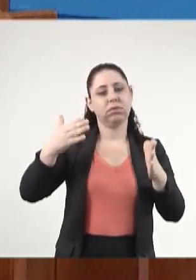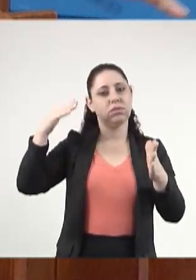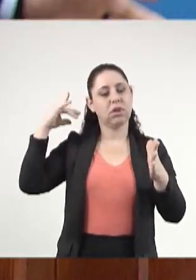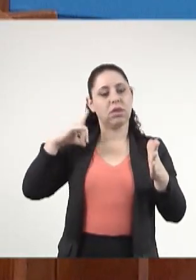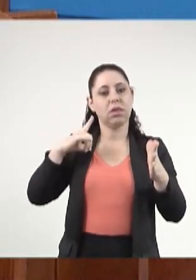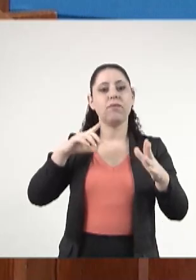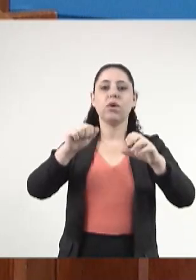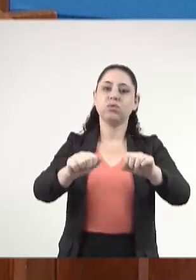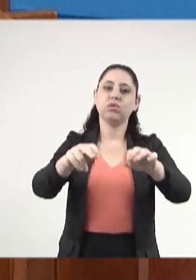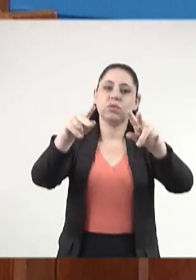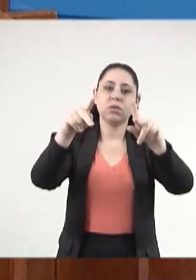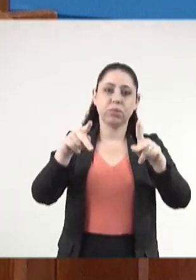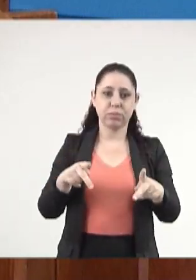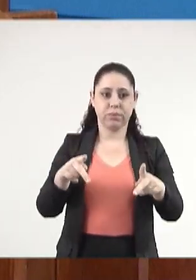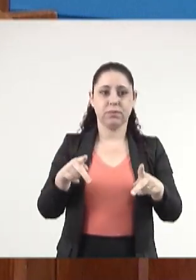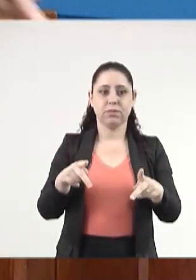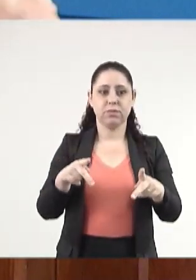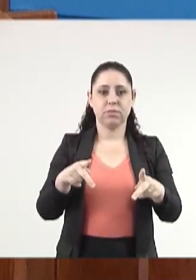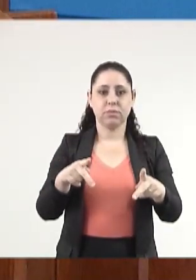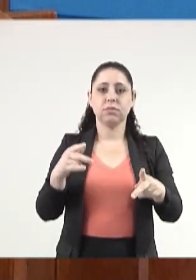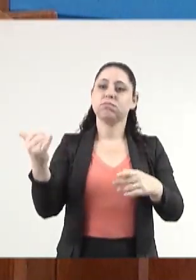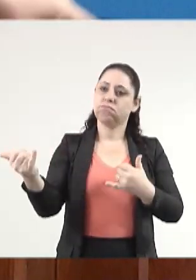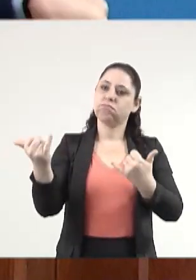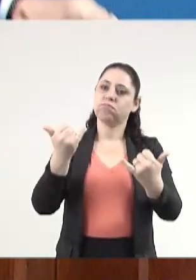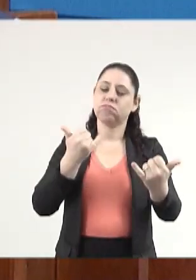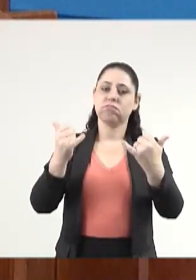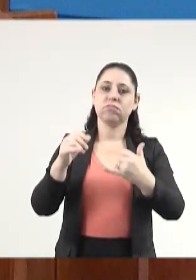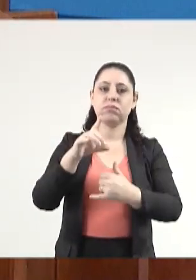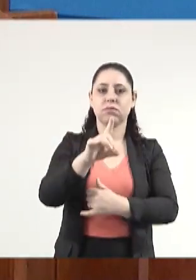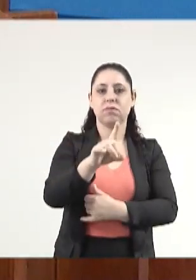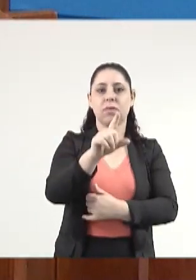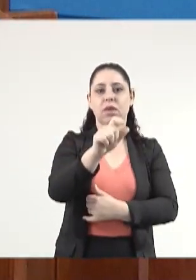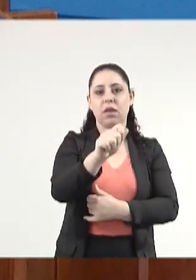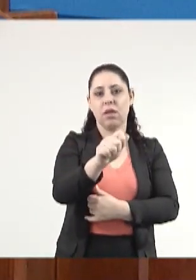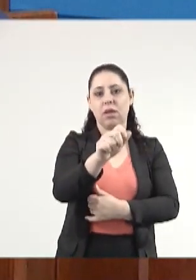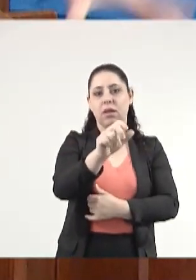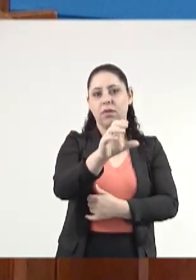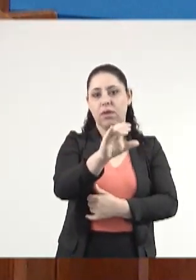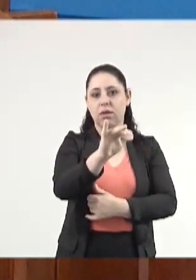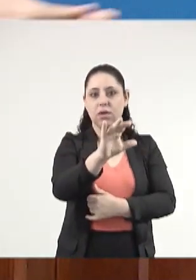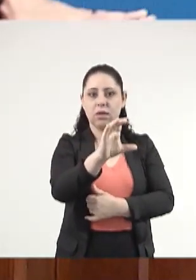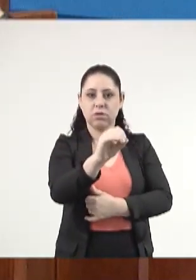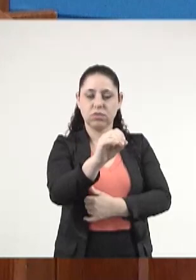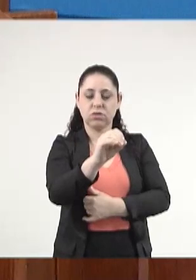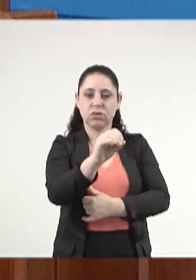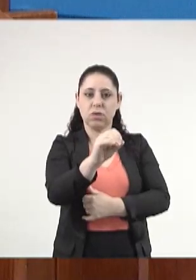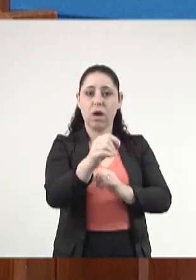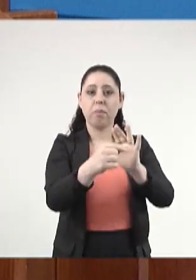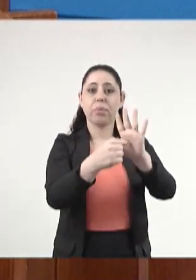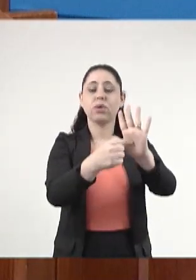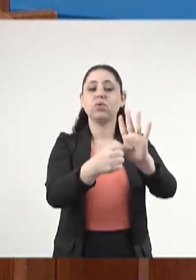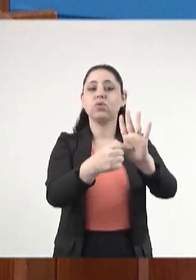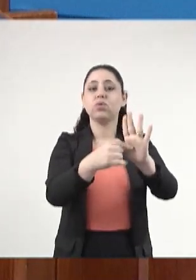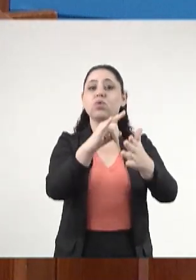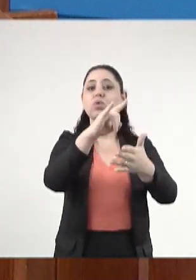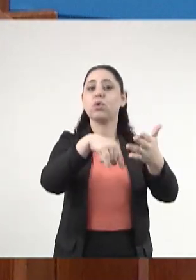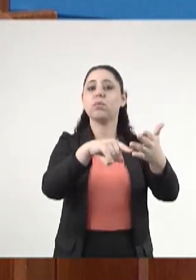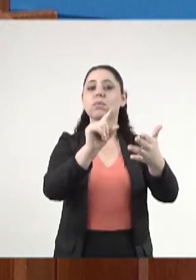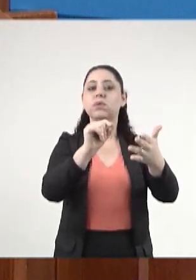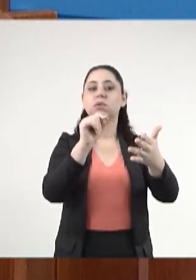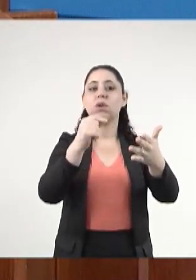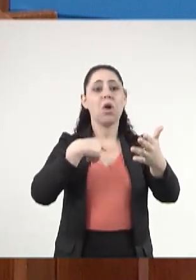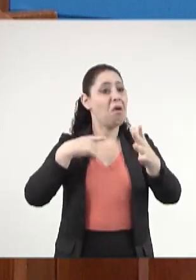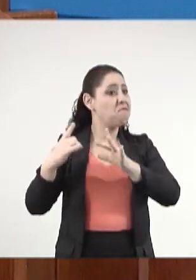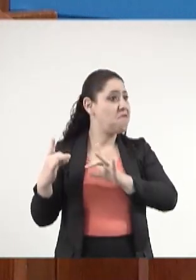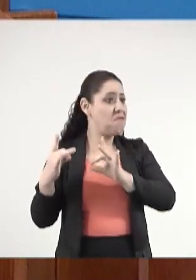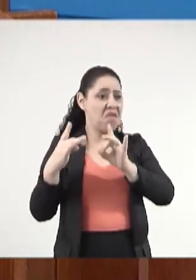anteriores, fiz audiências públicas e recebi aqui o senhor Dácio Queiroz. Ele apresentou um documento dizendo assim: